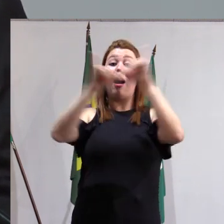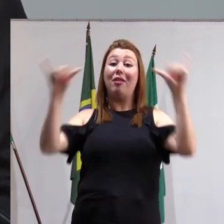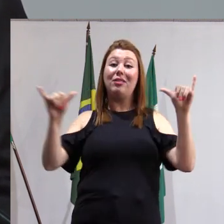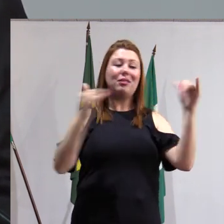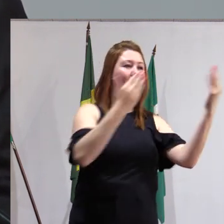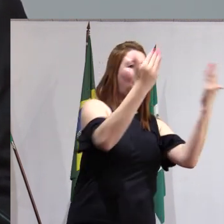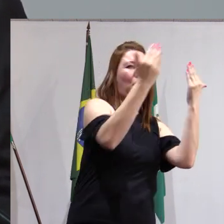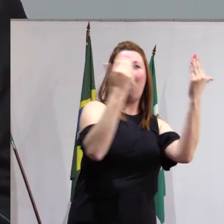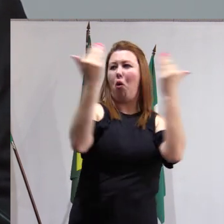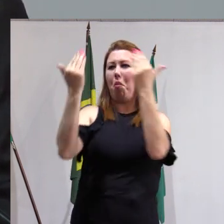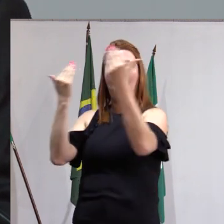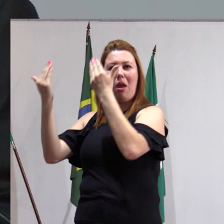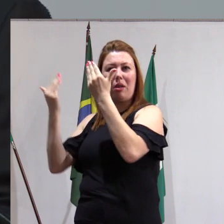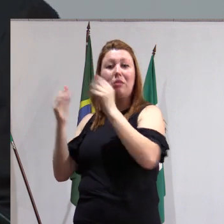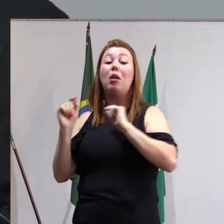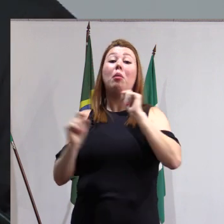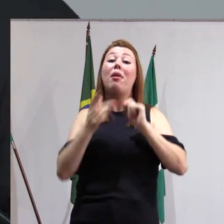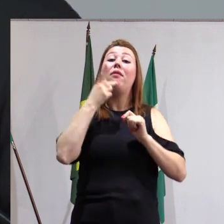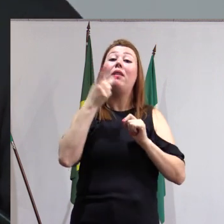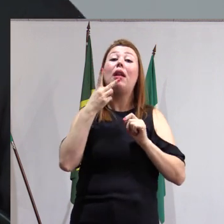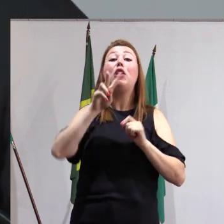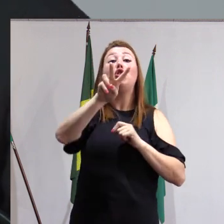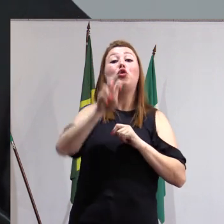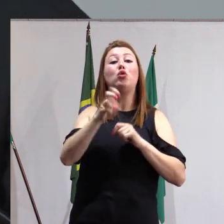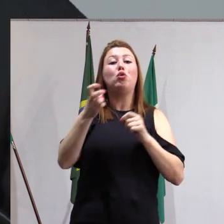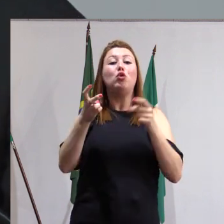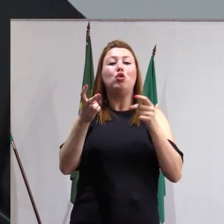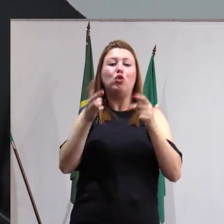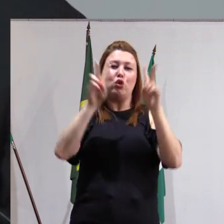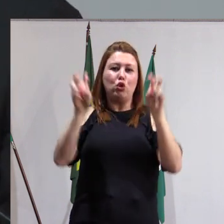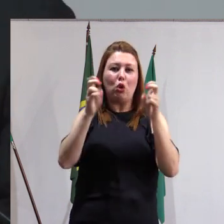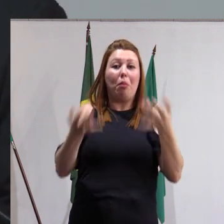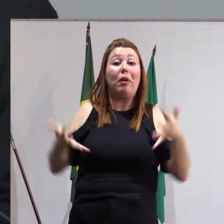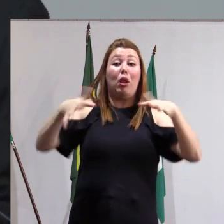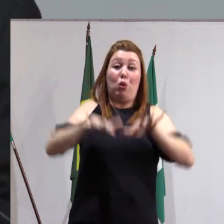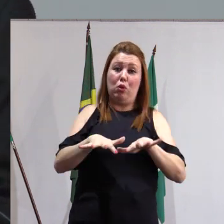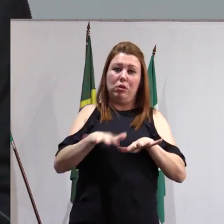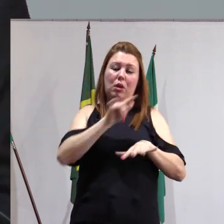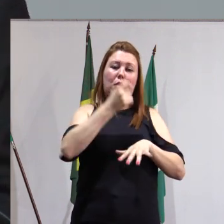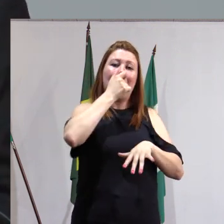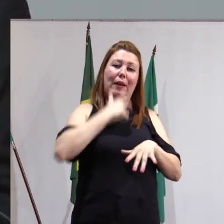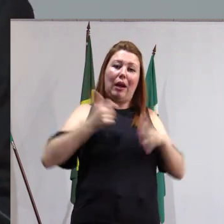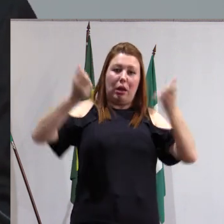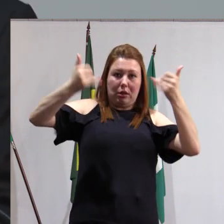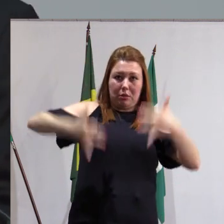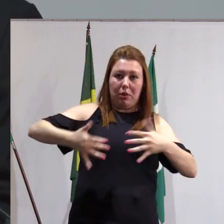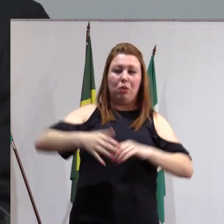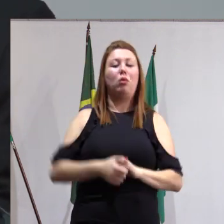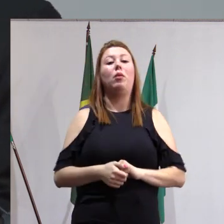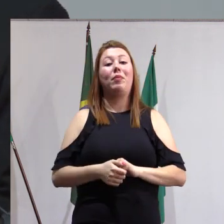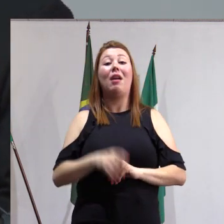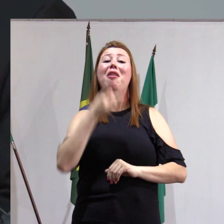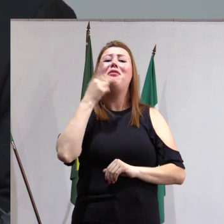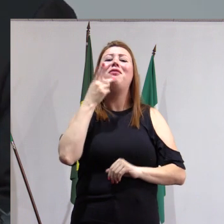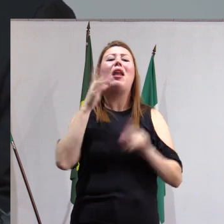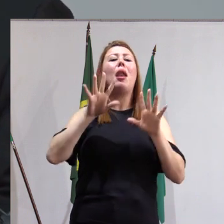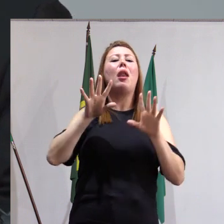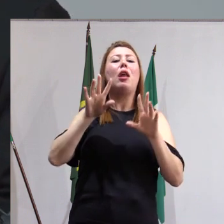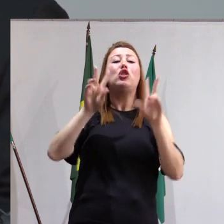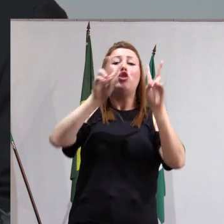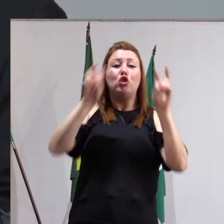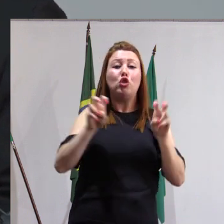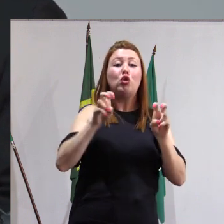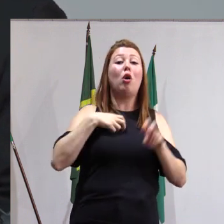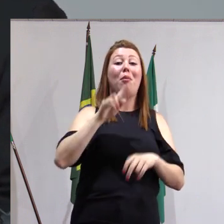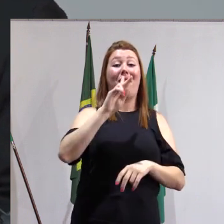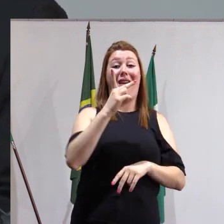gente justamente refletir sobre a inclusão que o professor Ricardo falou. Tá? Muito se fala em Harvard, né?